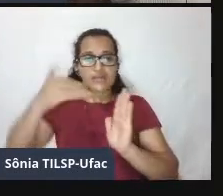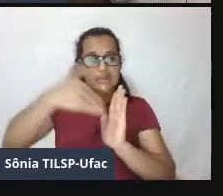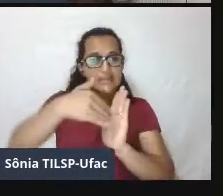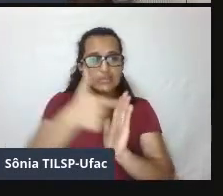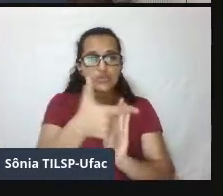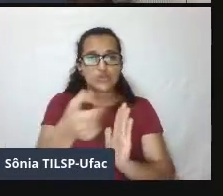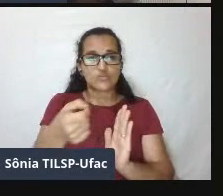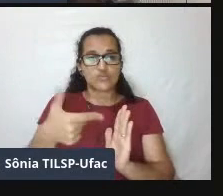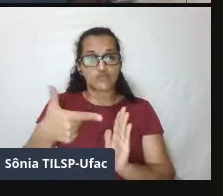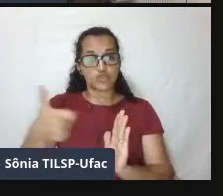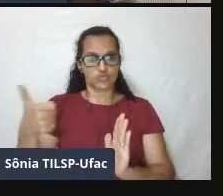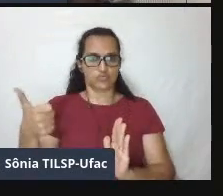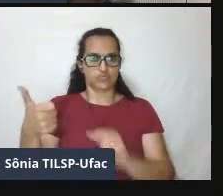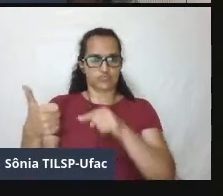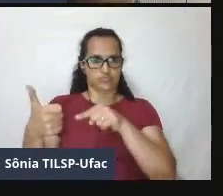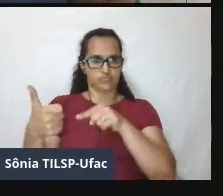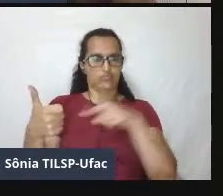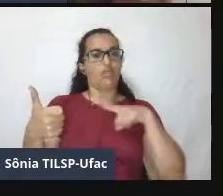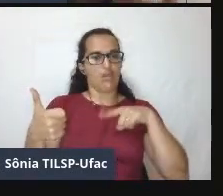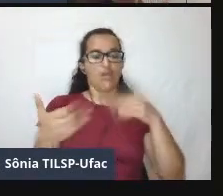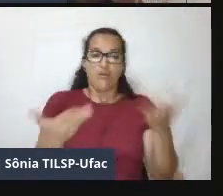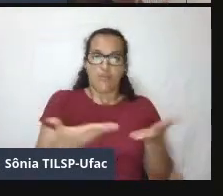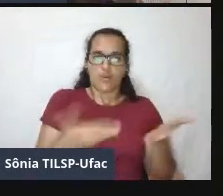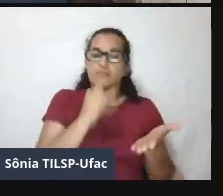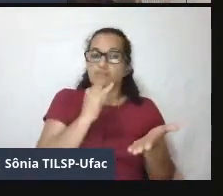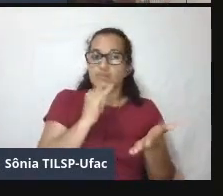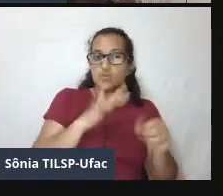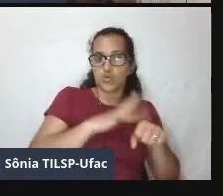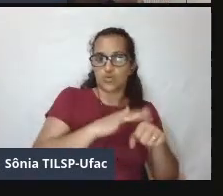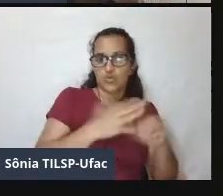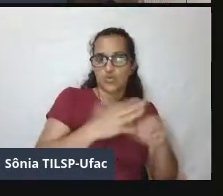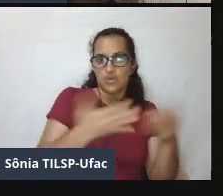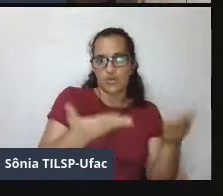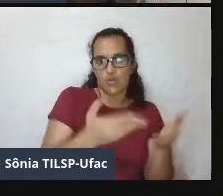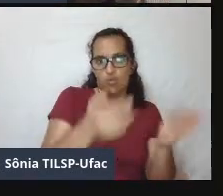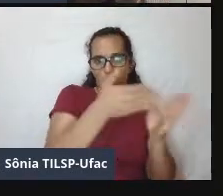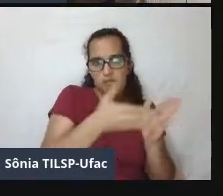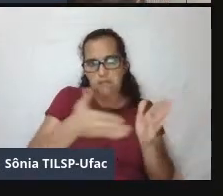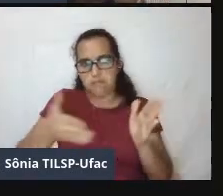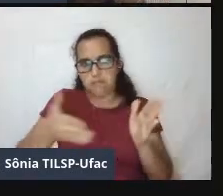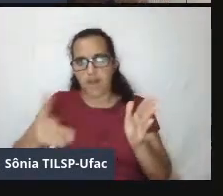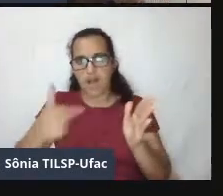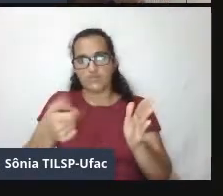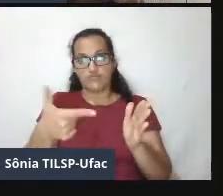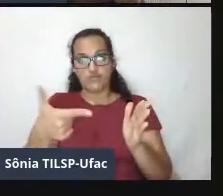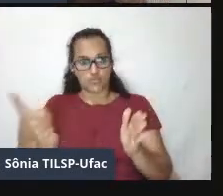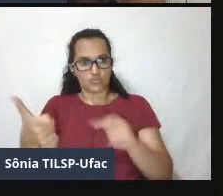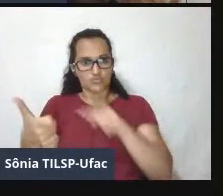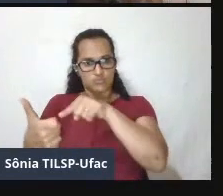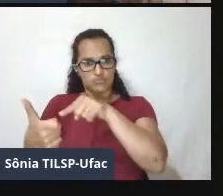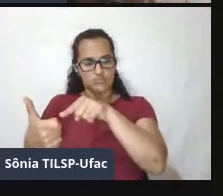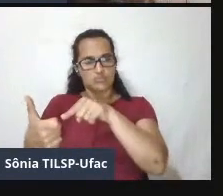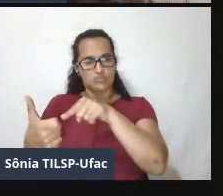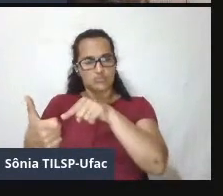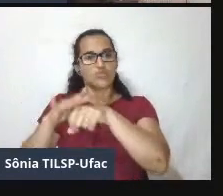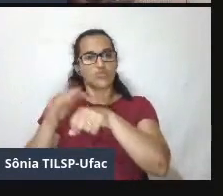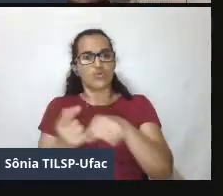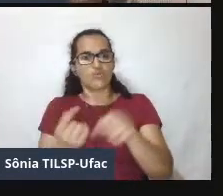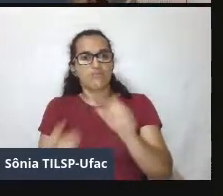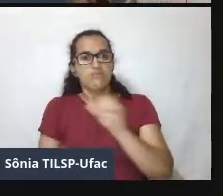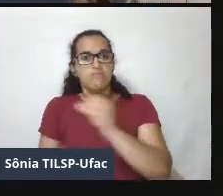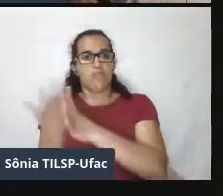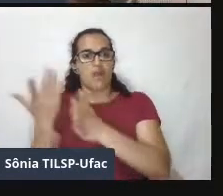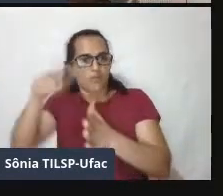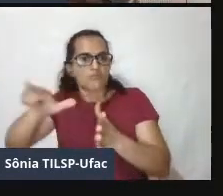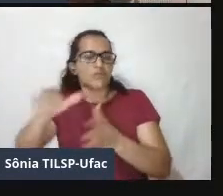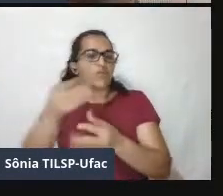nós teremos os casos remanescentes e a gente não sabe ainda a médio e longo prazo como que vai ser o retorno ambulatorial desse